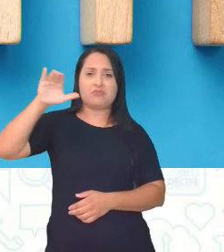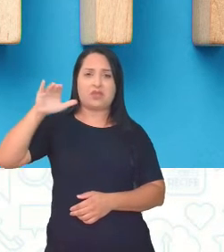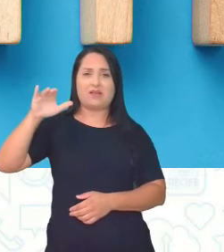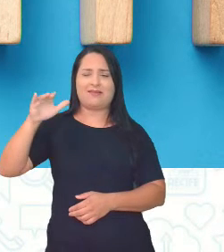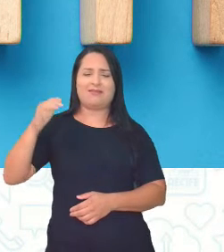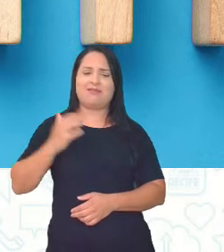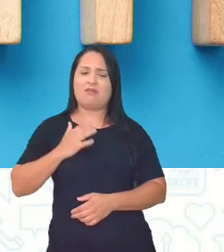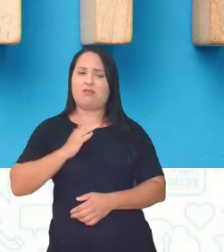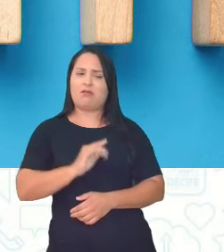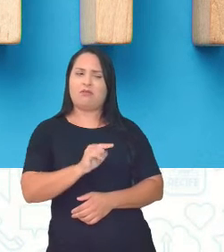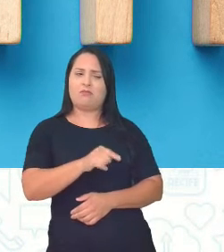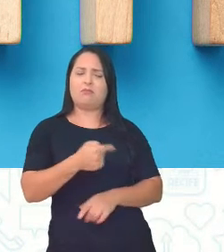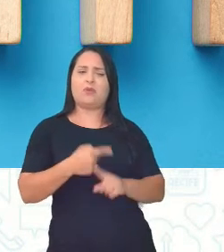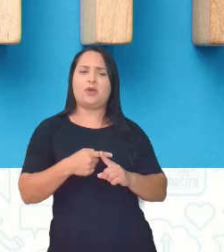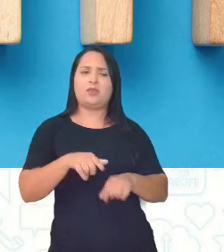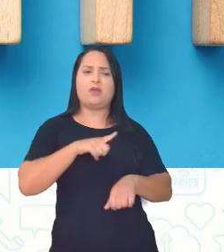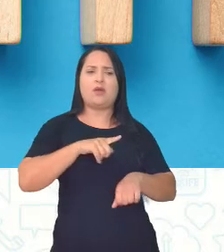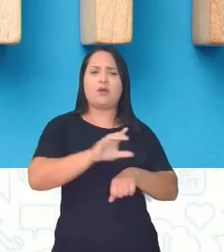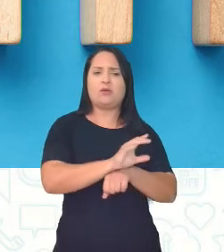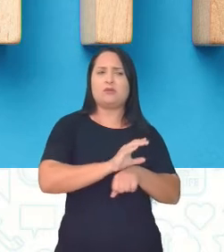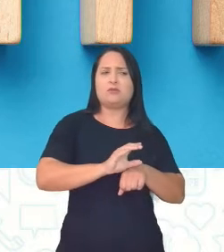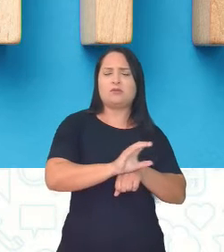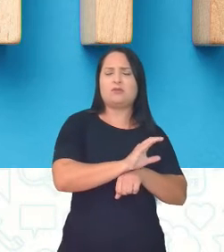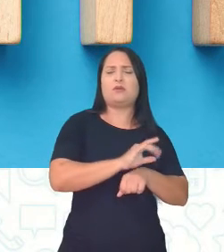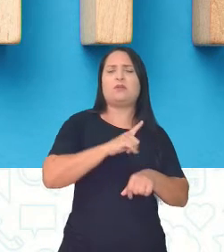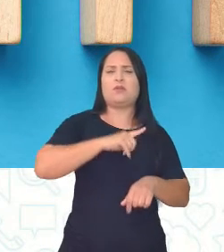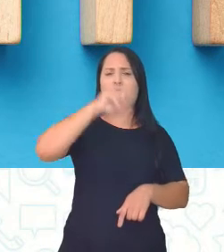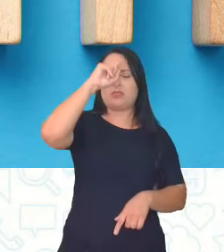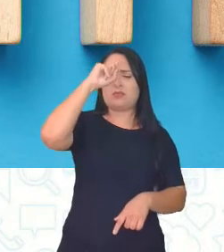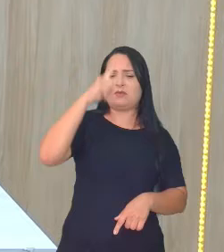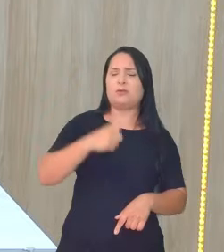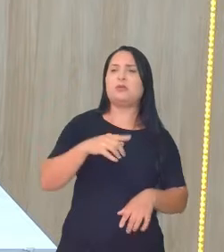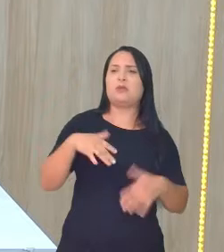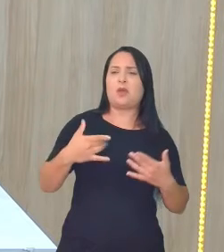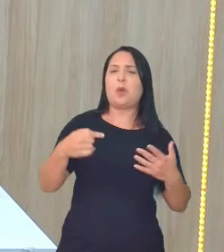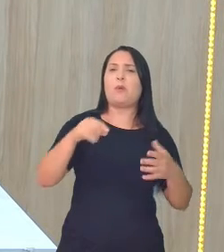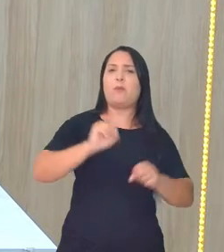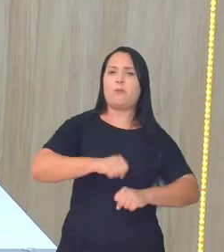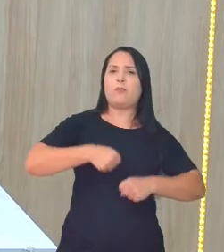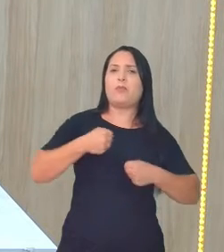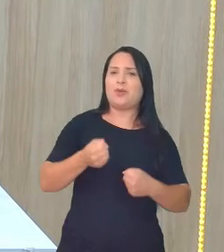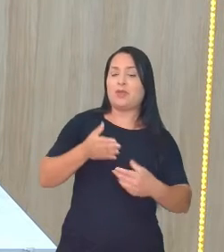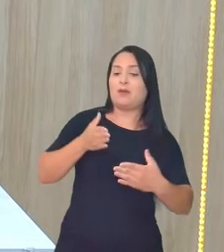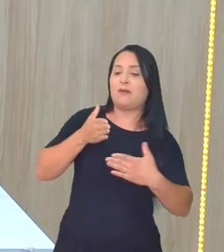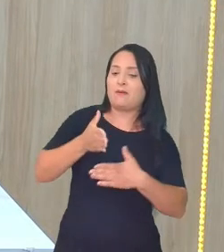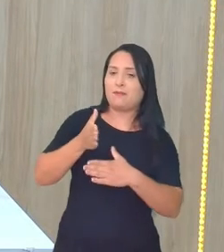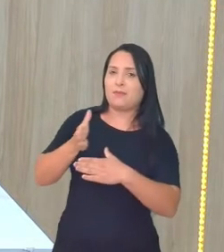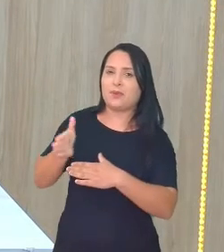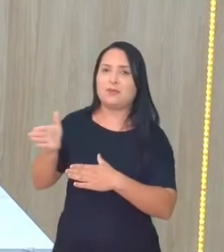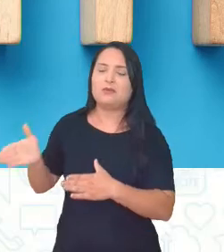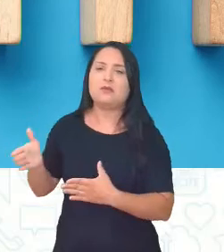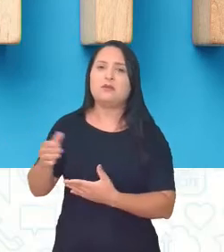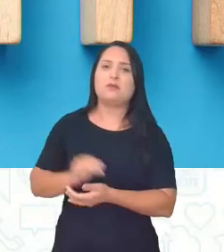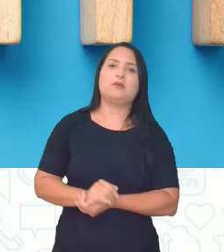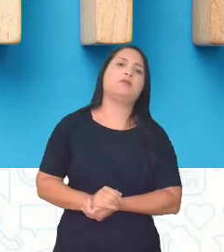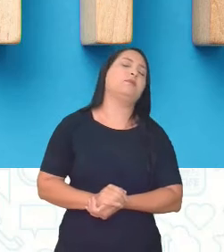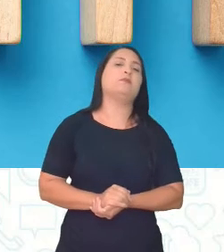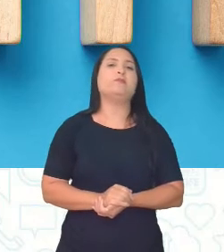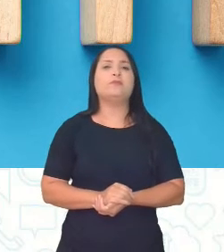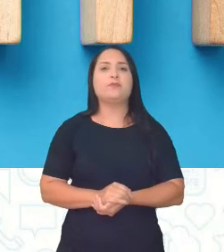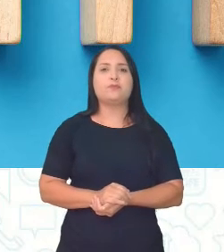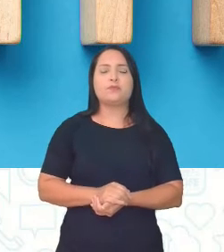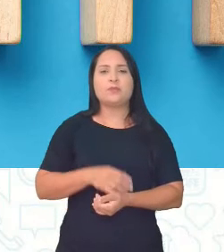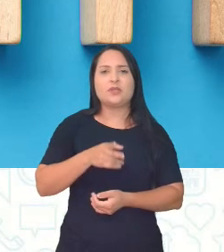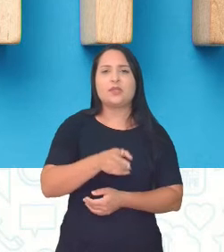iria atender os seus interesses autoritários. Olha aí o poder moderador, né, ele intervindo, certo? Cada vez